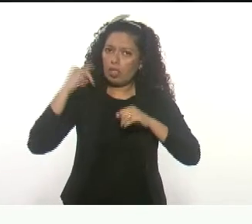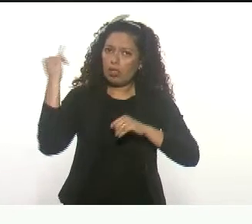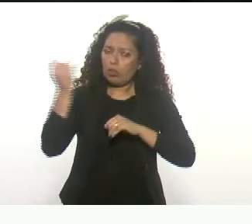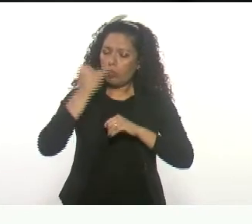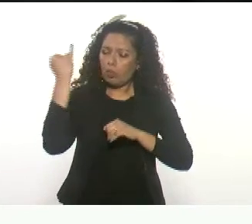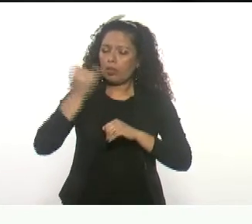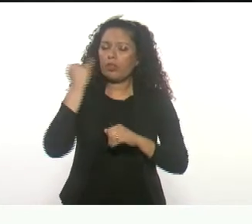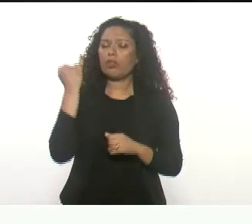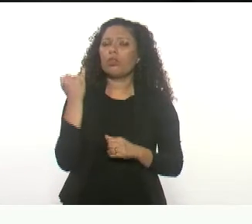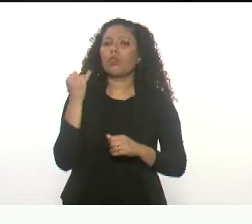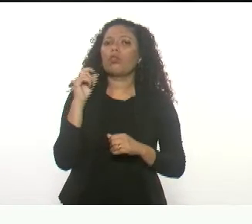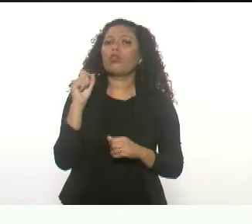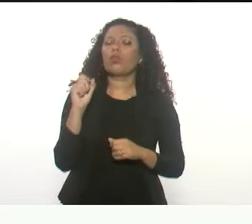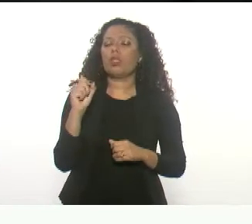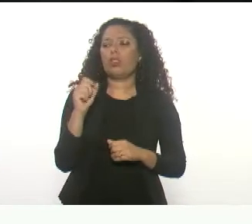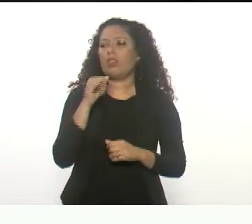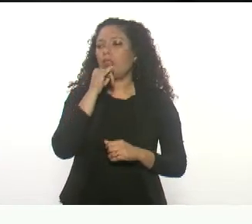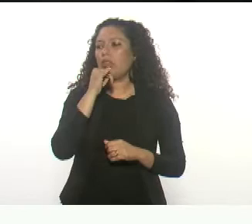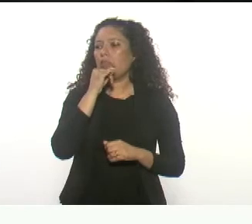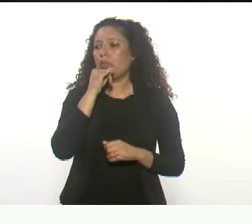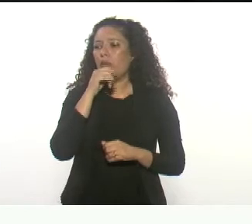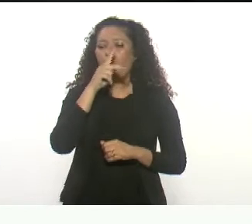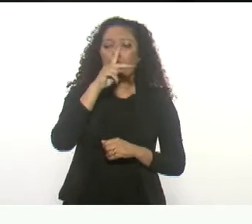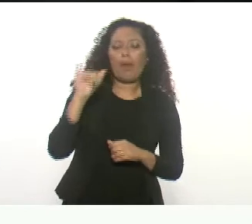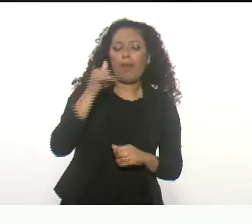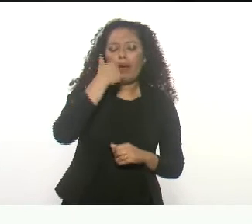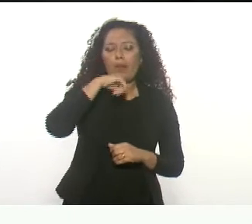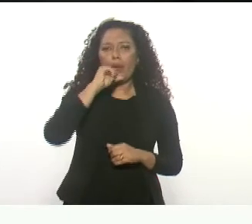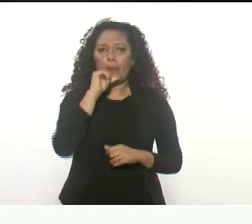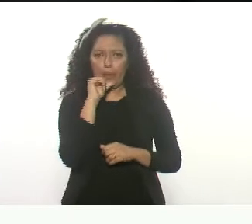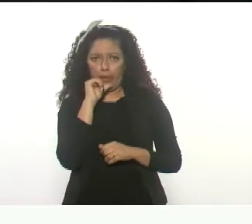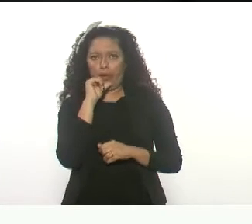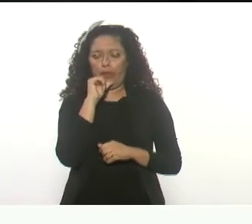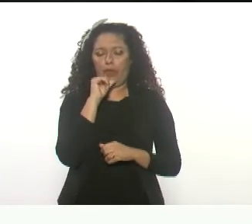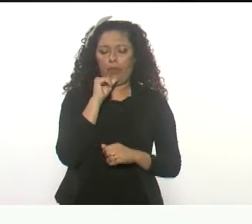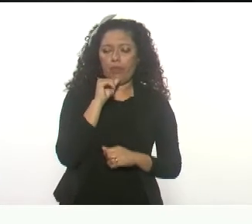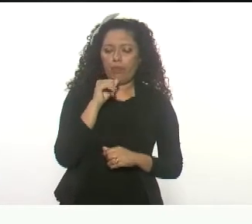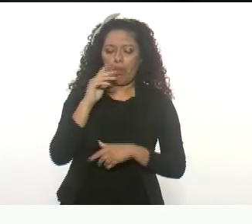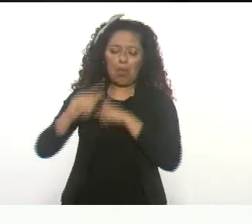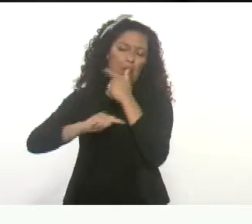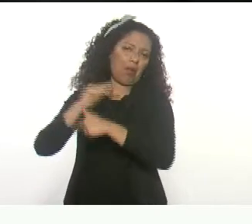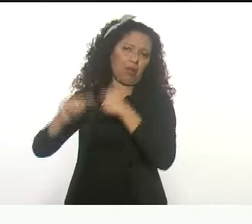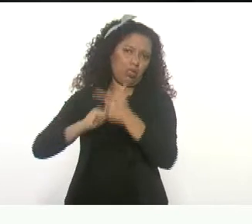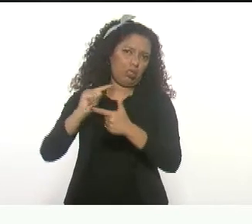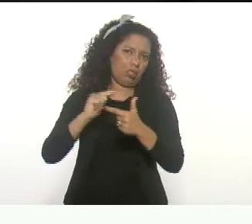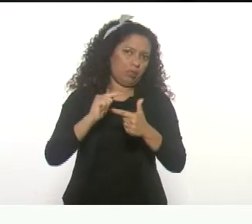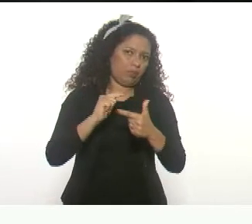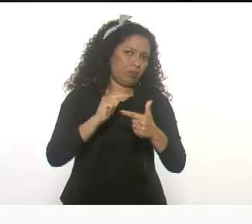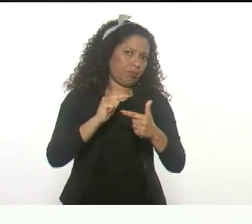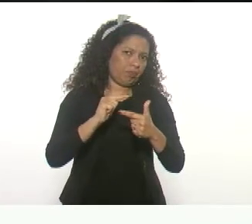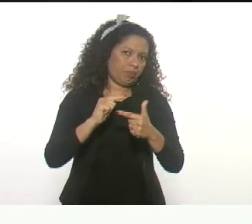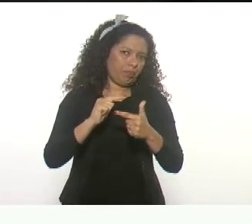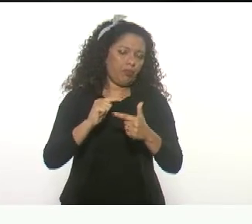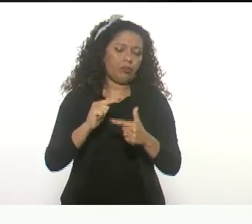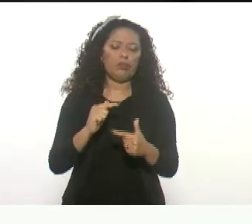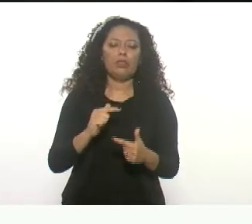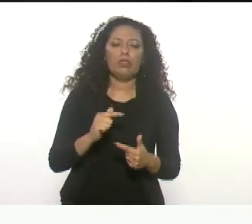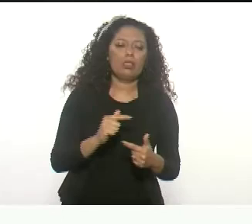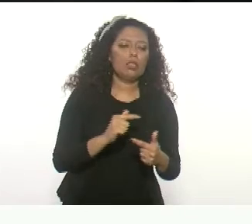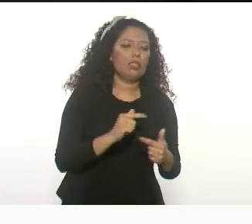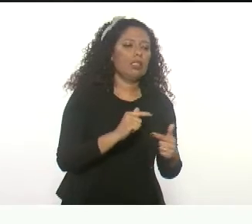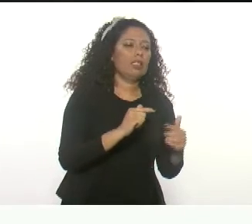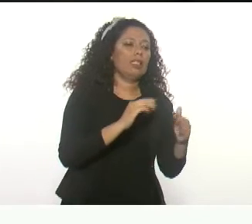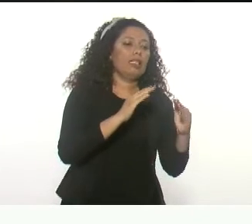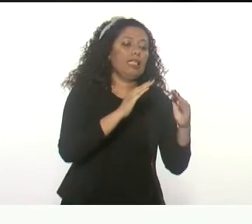diferentes... E o último é a mesma coisa, maior acesso aos pais ao trabalho, ou seja, a criança mais tempo na escola, libera os pais para trabalharem, aumenta a